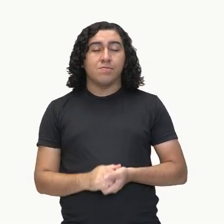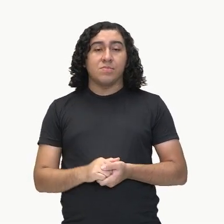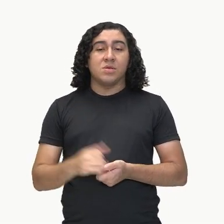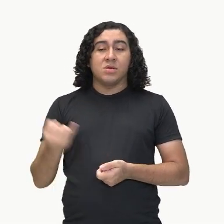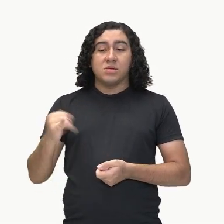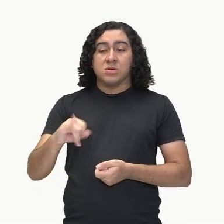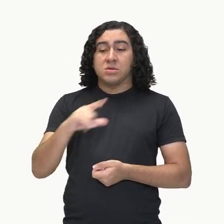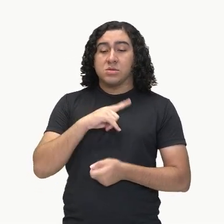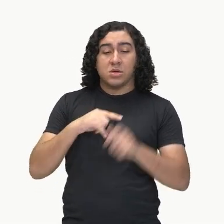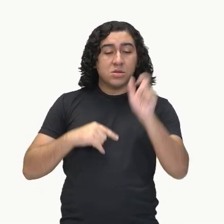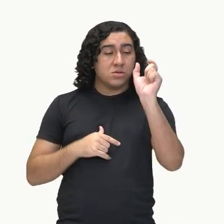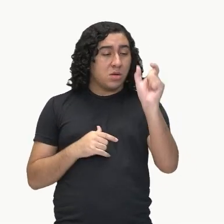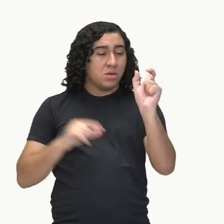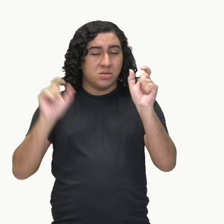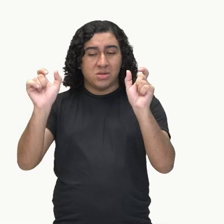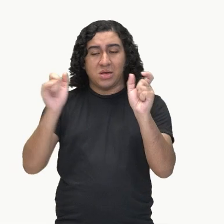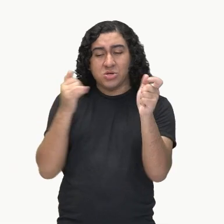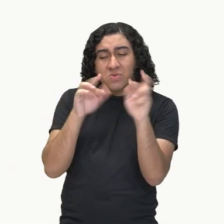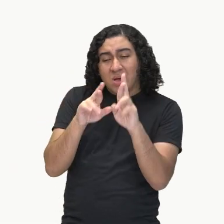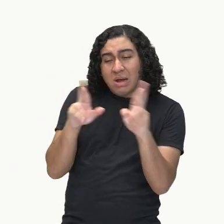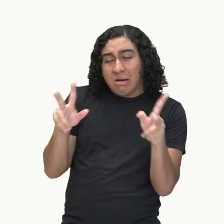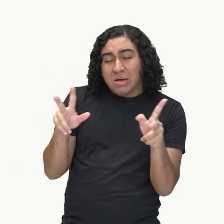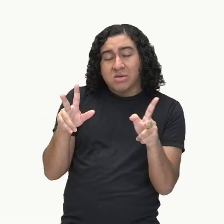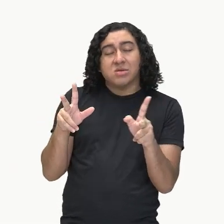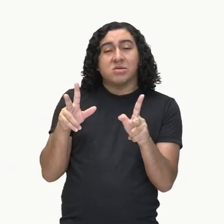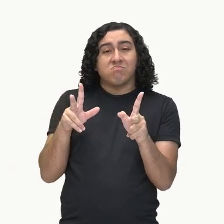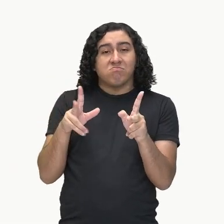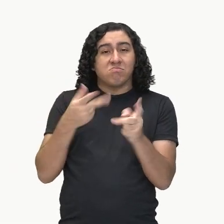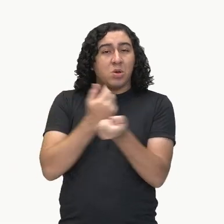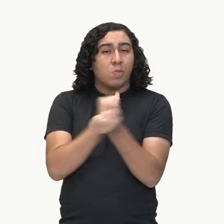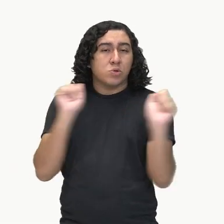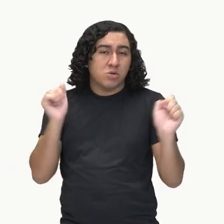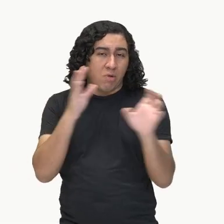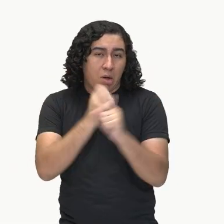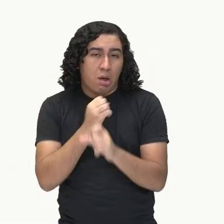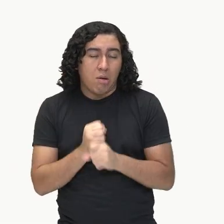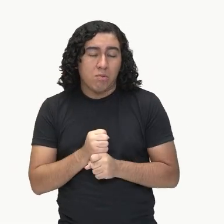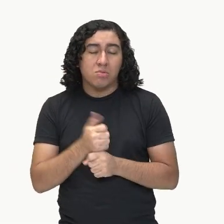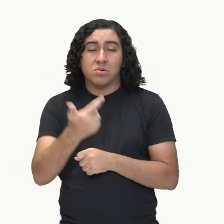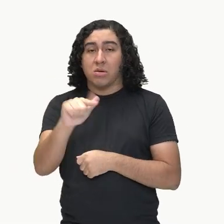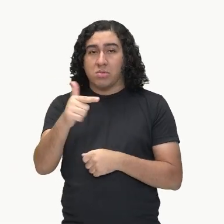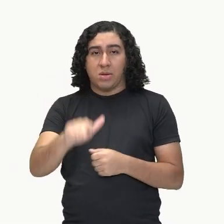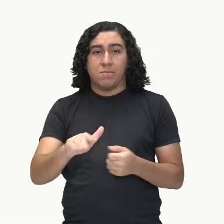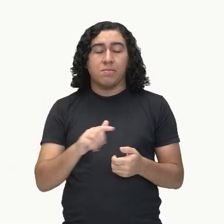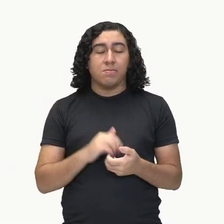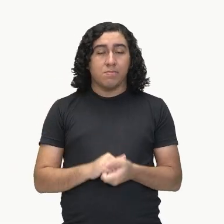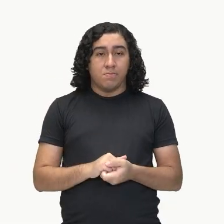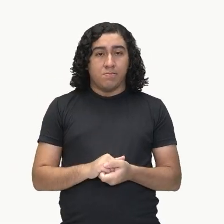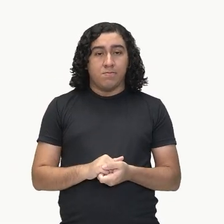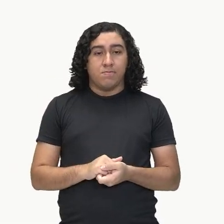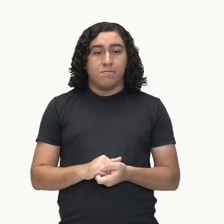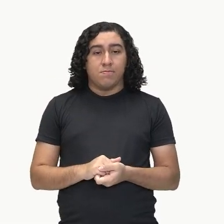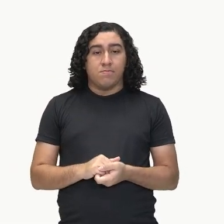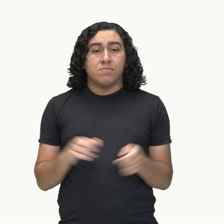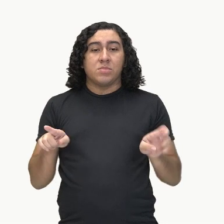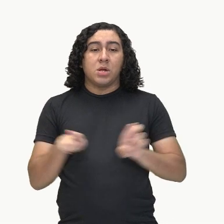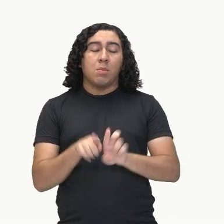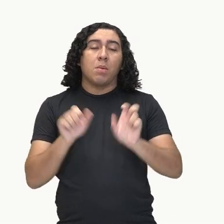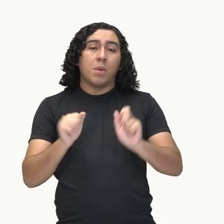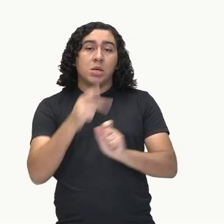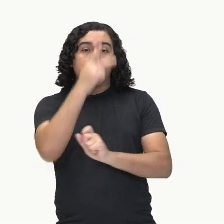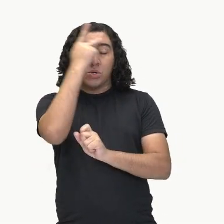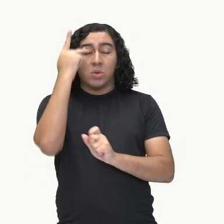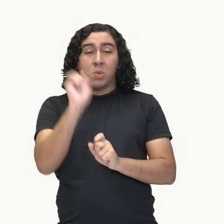não semelhante, não vai impossibilitar de ser realizada a adição, ok? E você vai estar